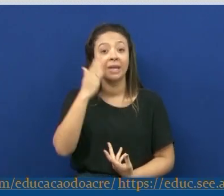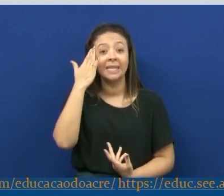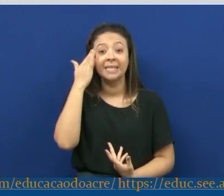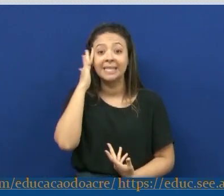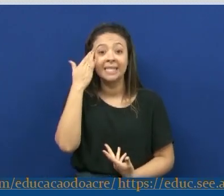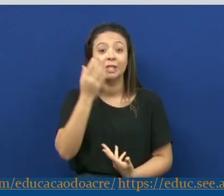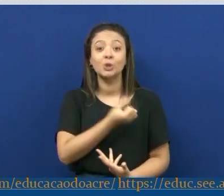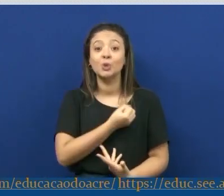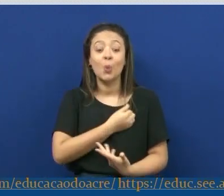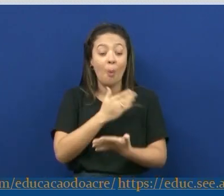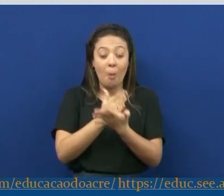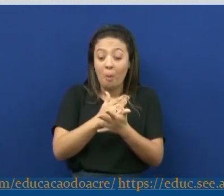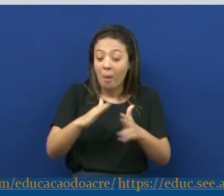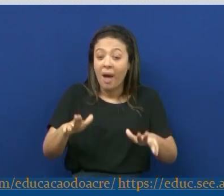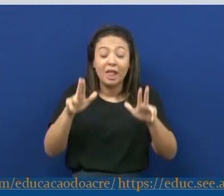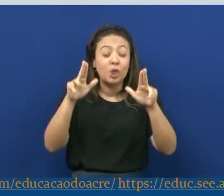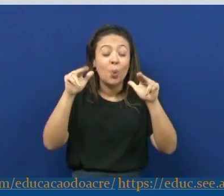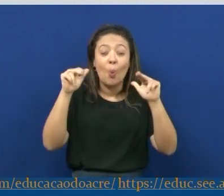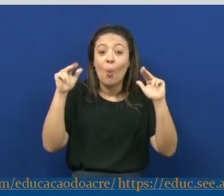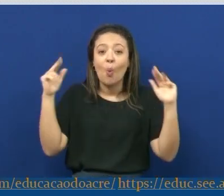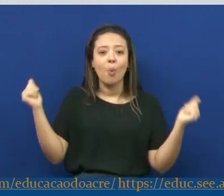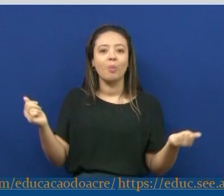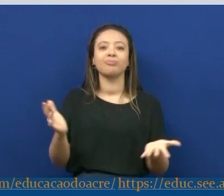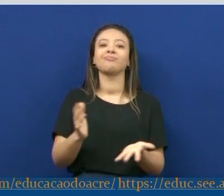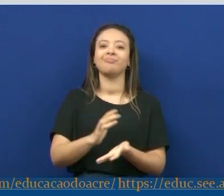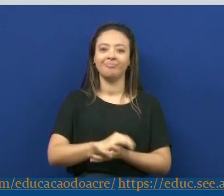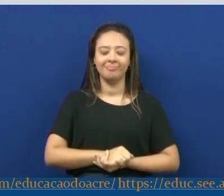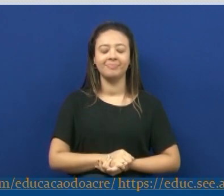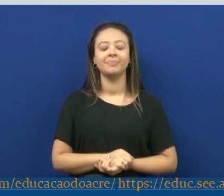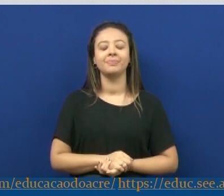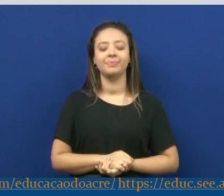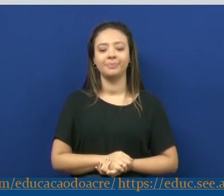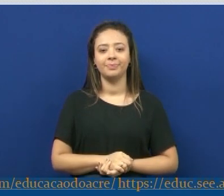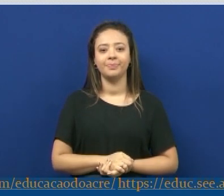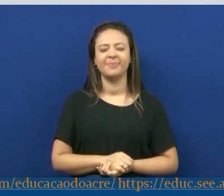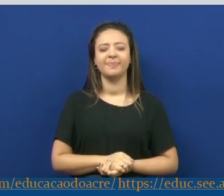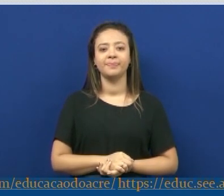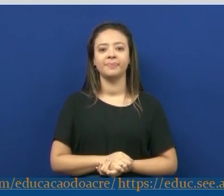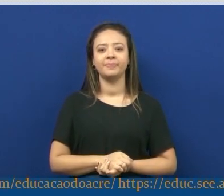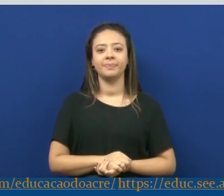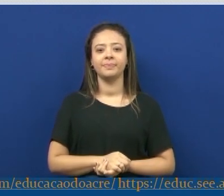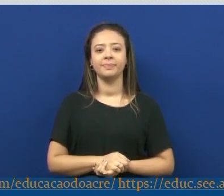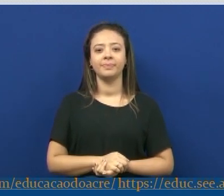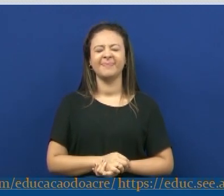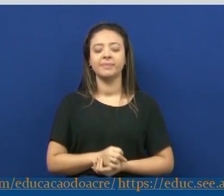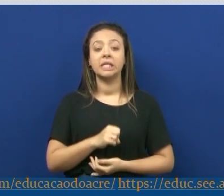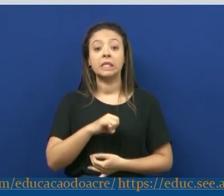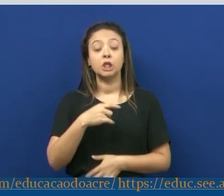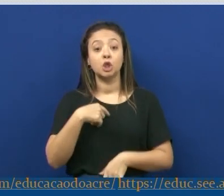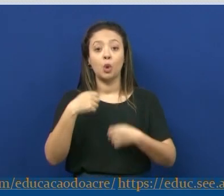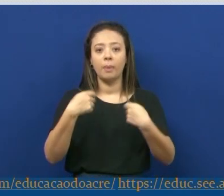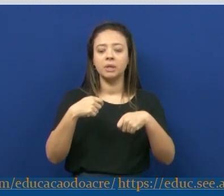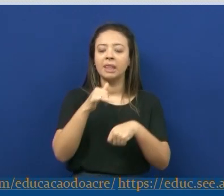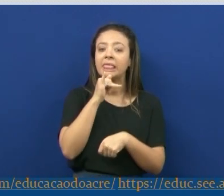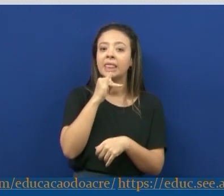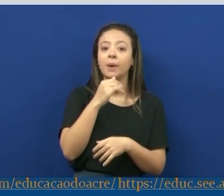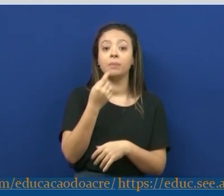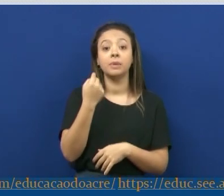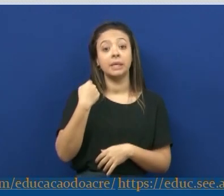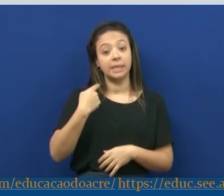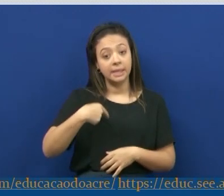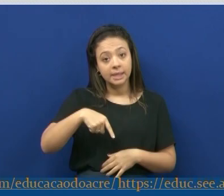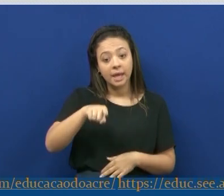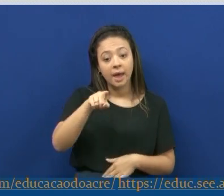são infinitos, não há fim para esses números. Se eu precisar ir até a sua